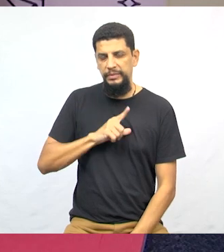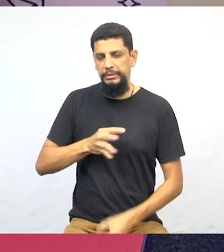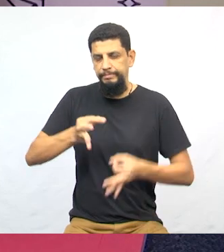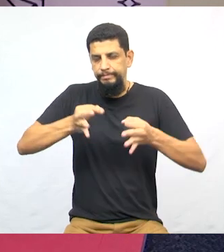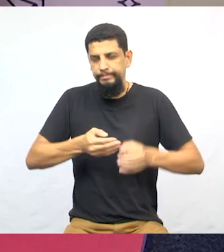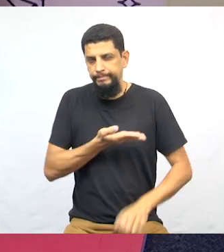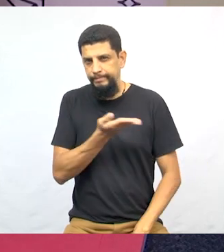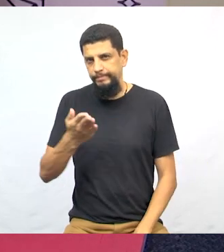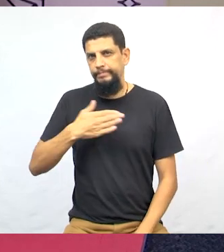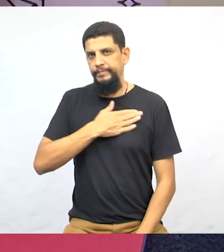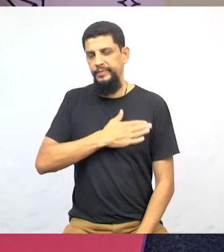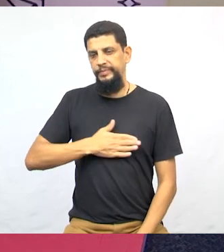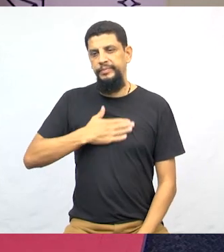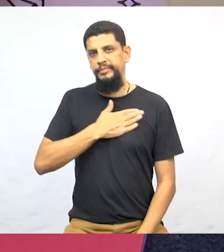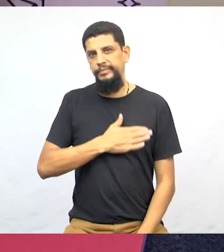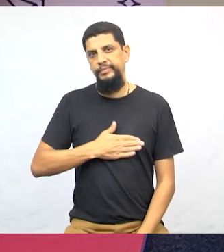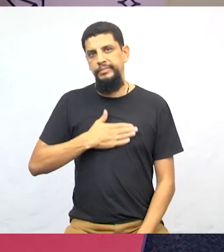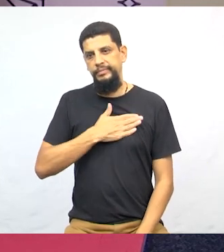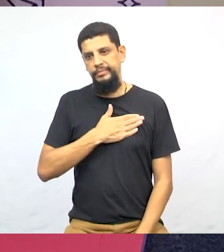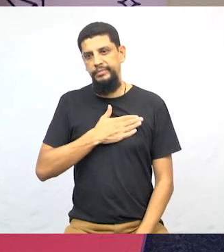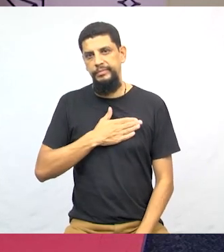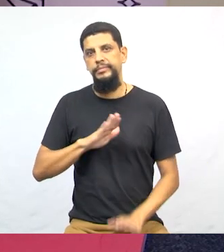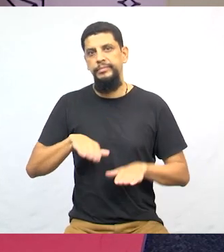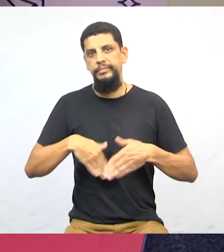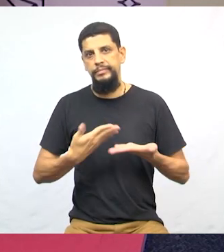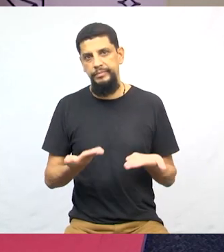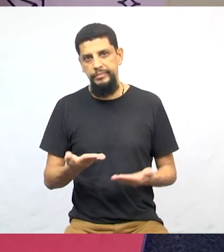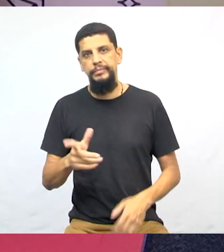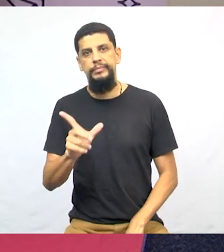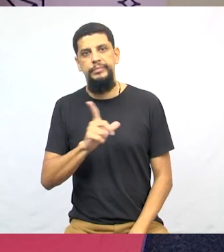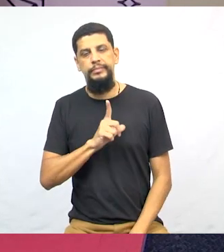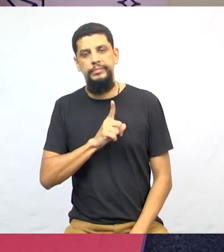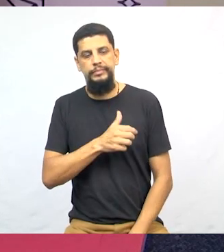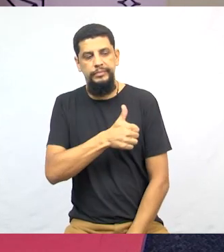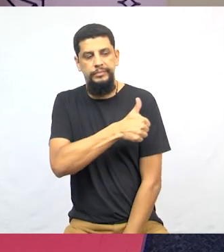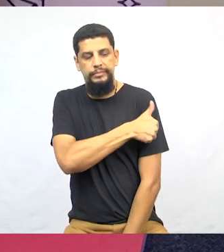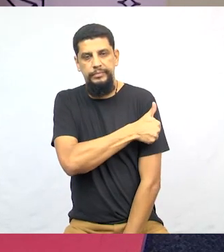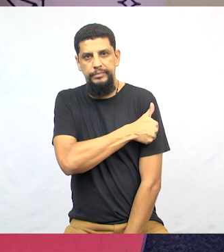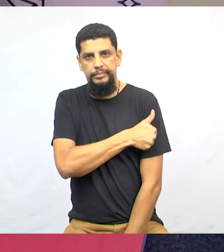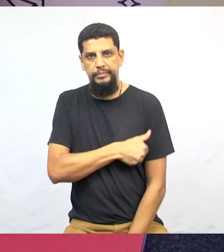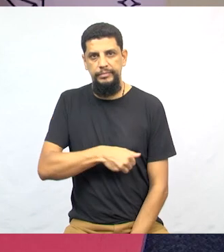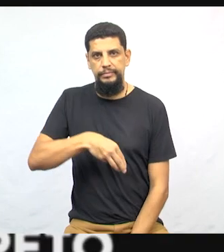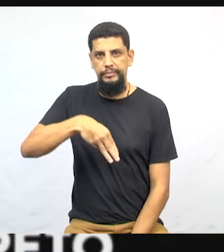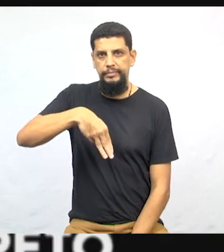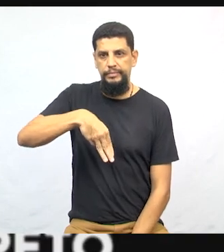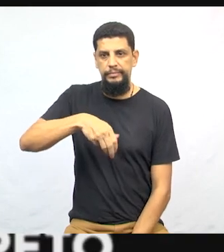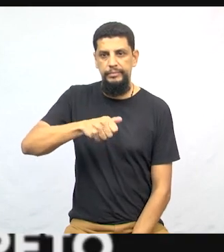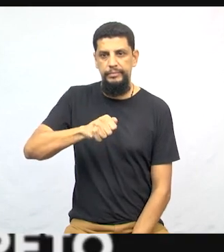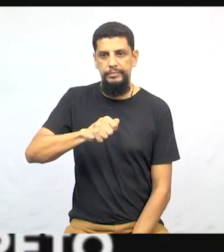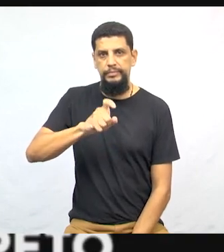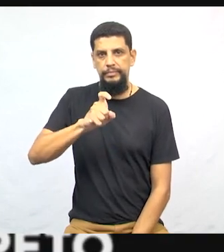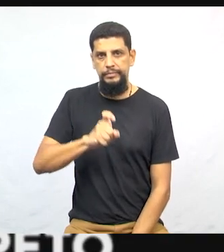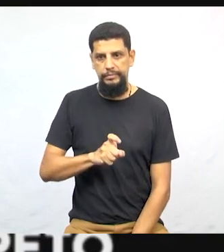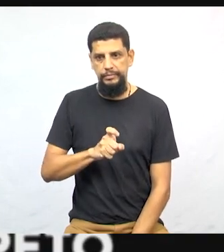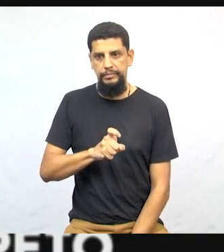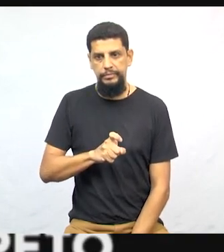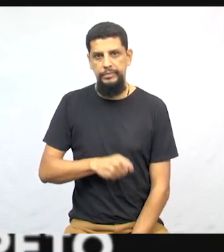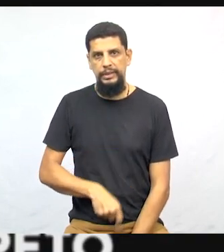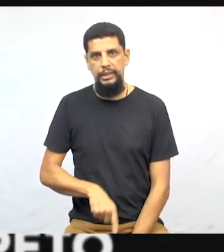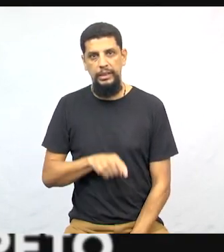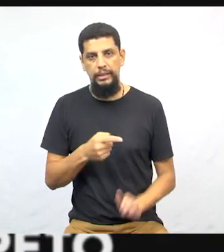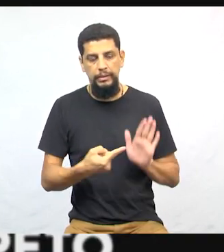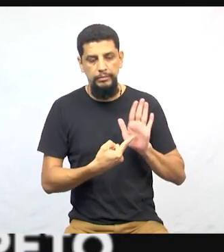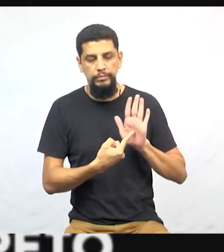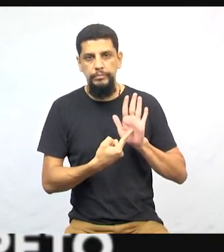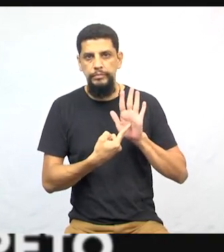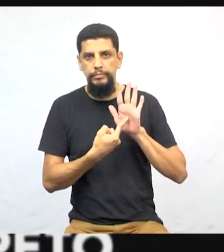Tenho certeza que vocês gostaram. E aí vem o nosso amigo, o Max, que fala sobre... Fala não,